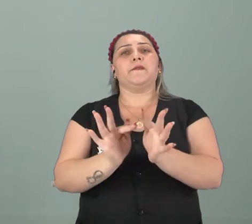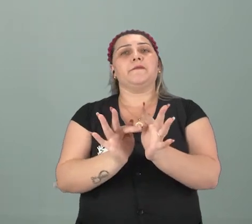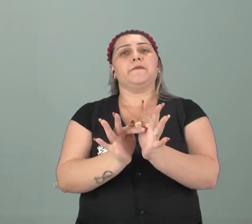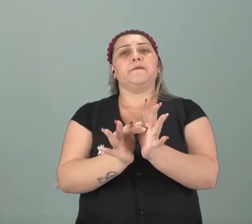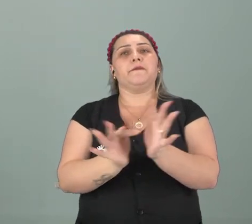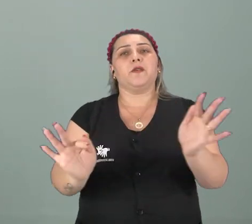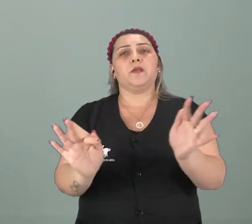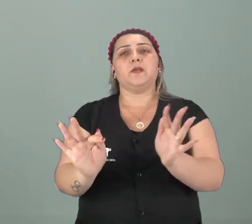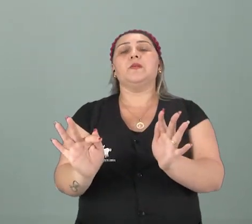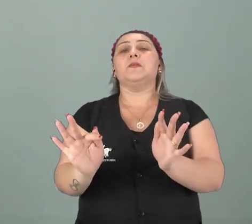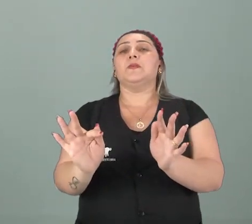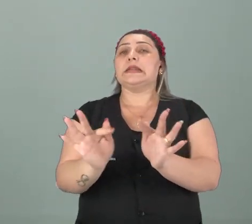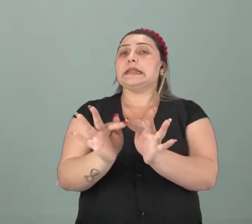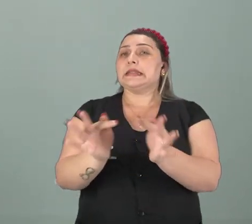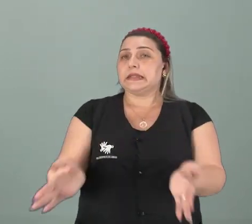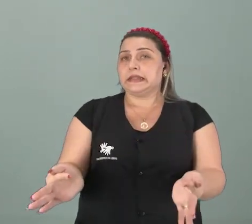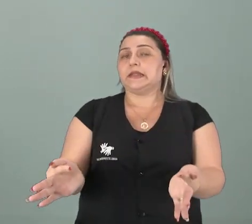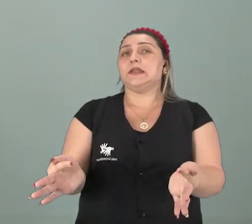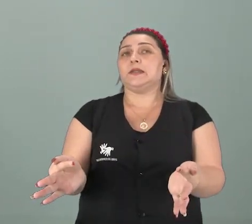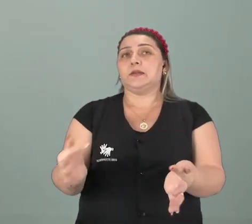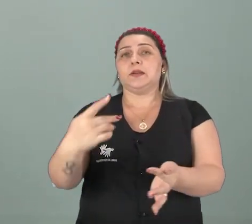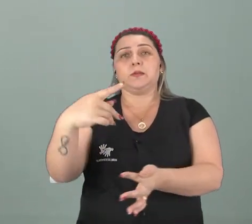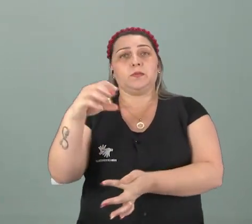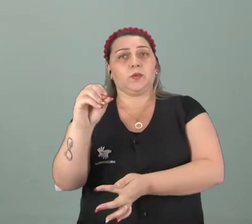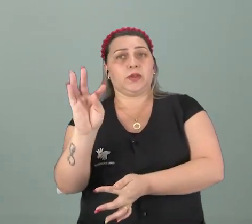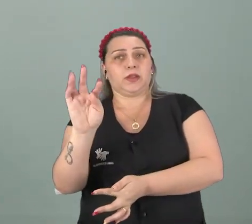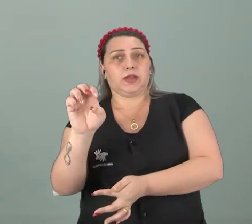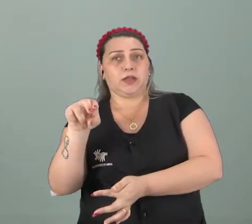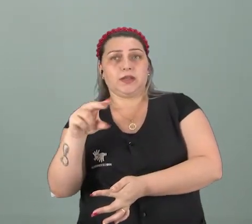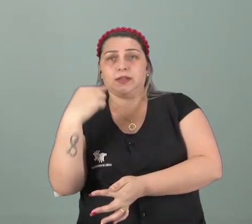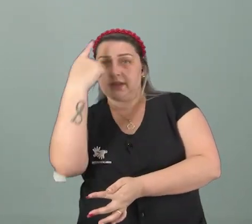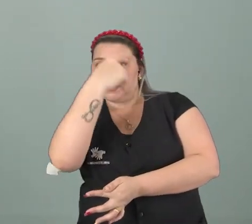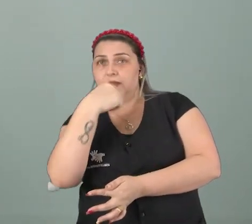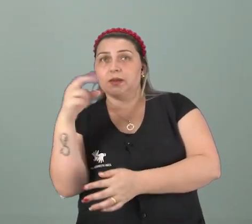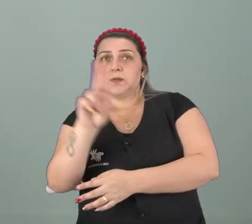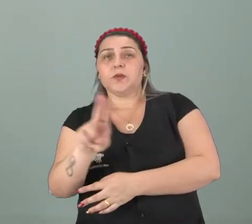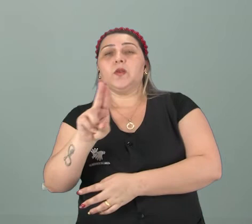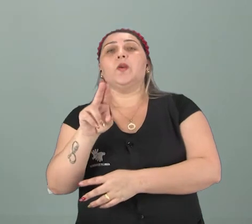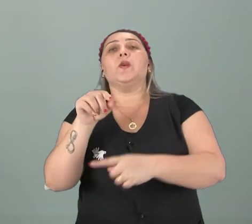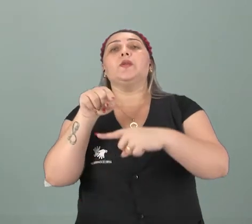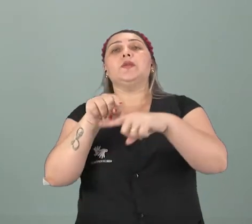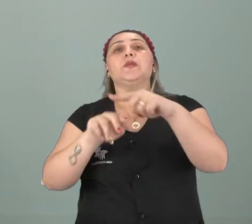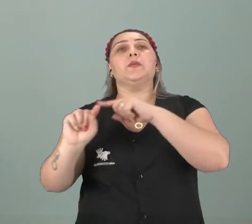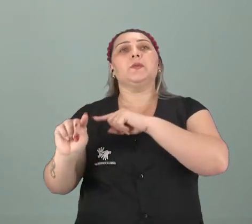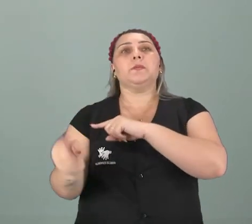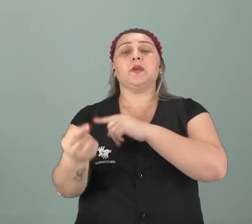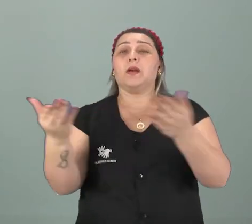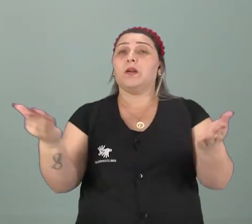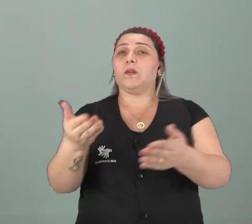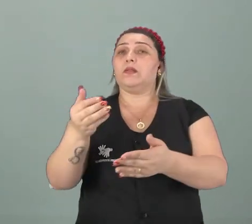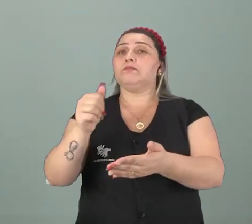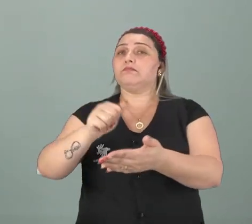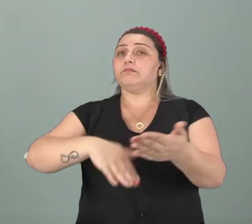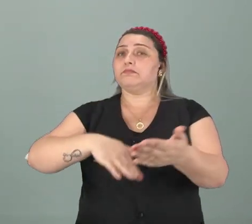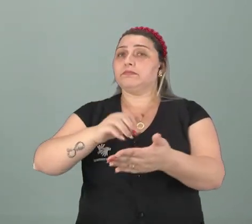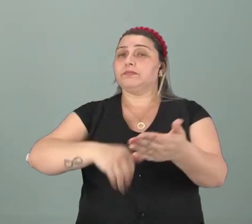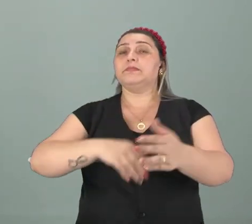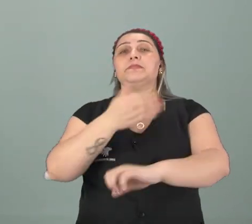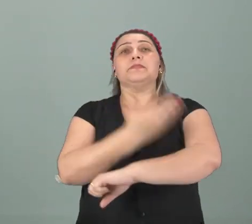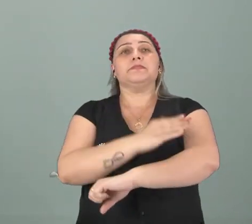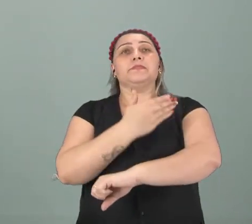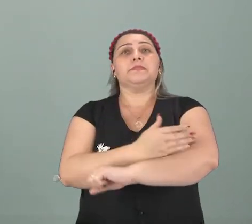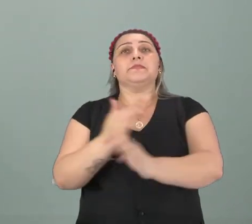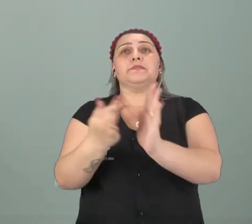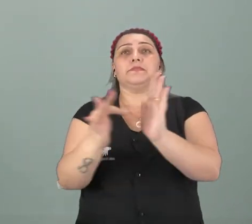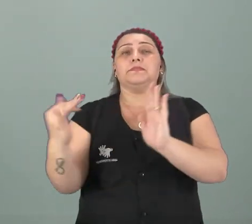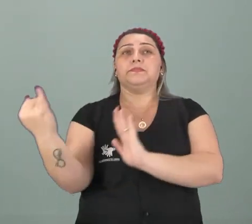simples, né? Potência vezes tempo de uso dividido por 1000, tá bom? Vamos fazer o nosso exercitando, tá? Para praticar essa